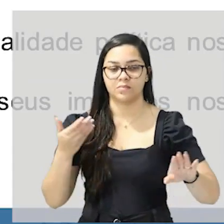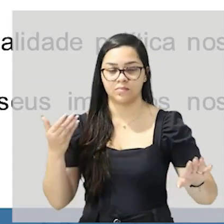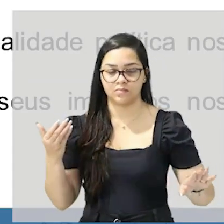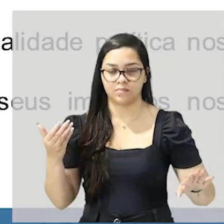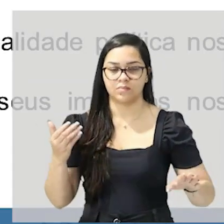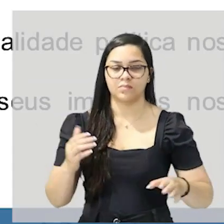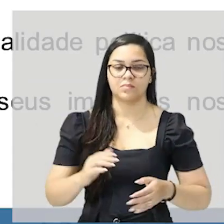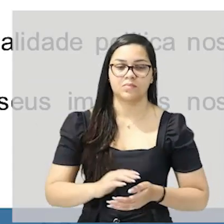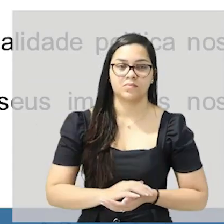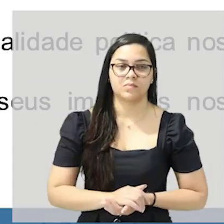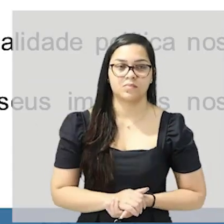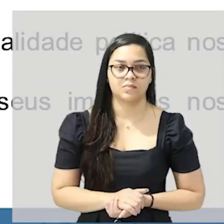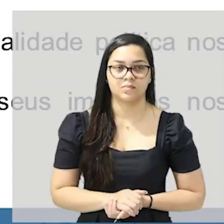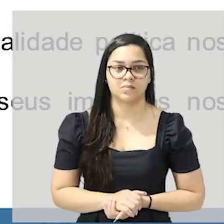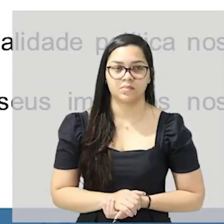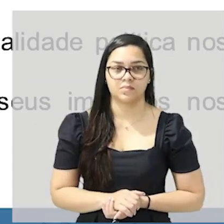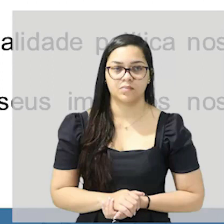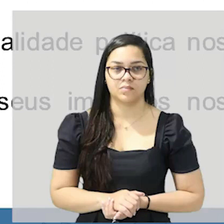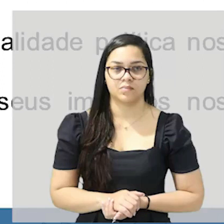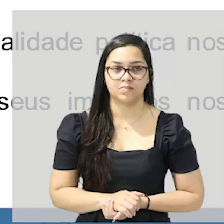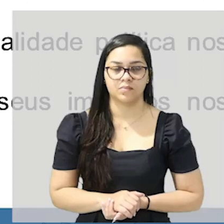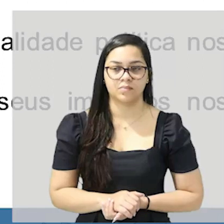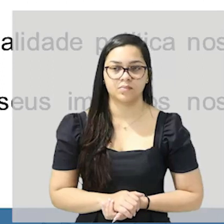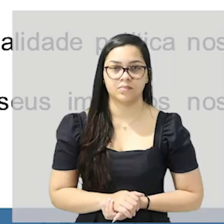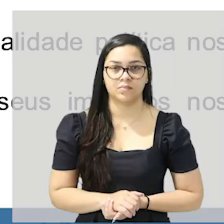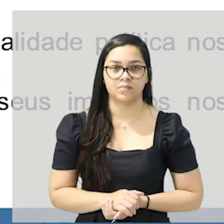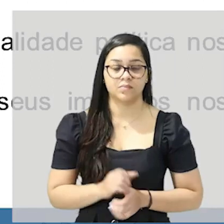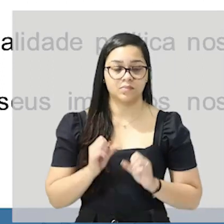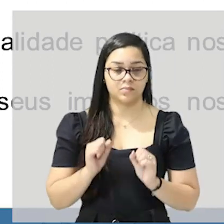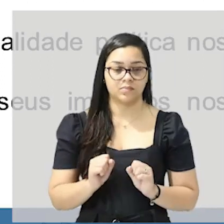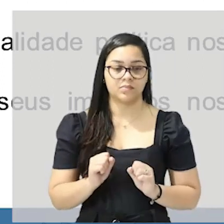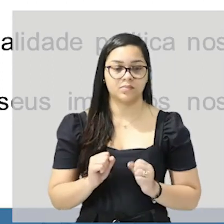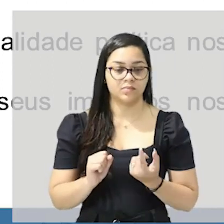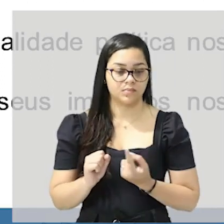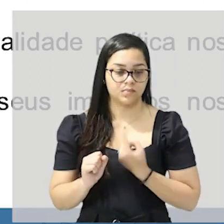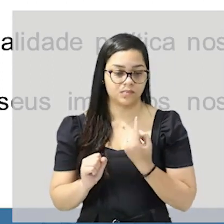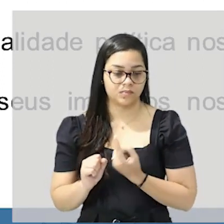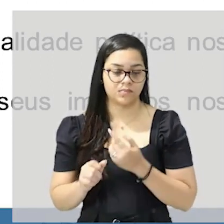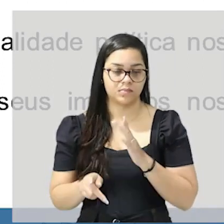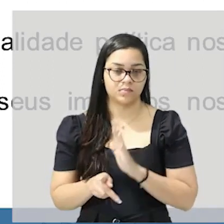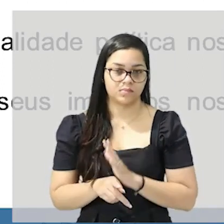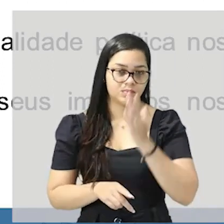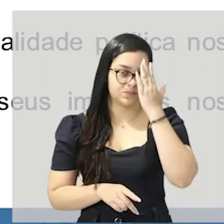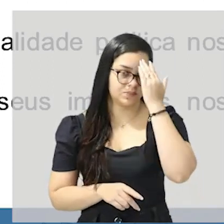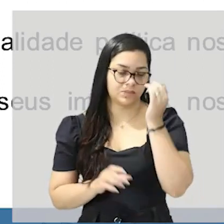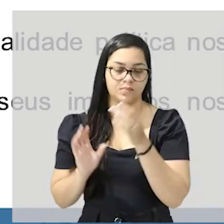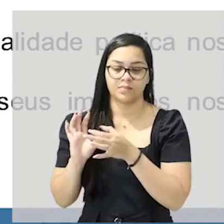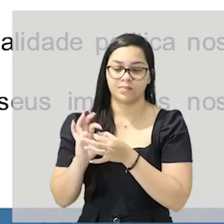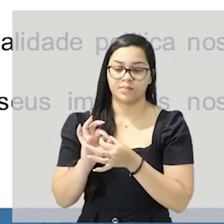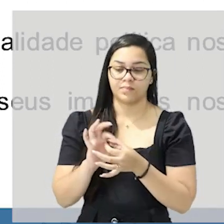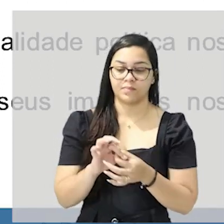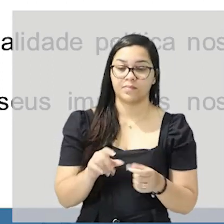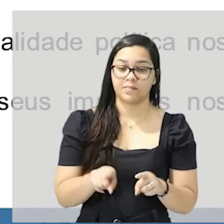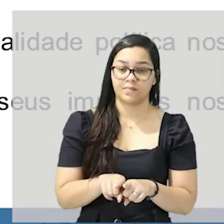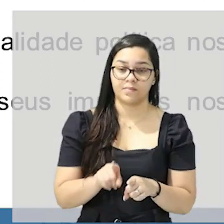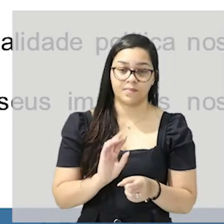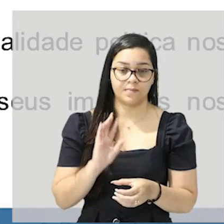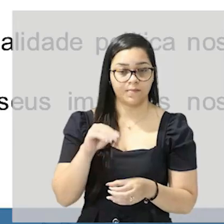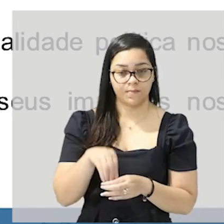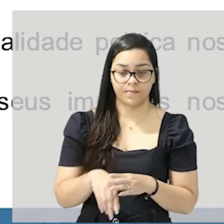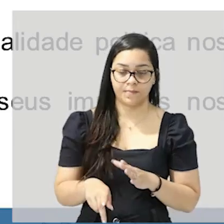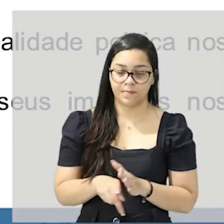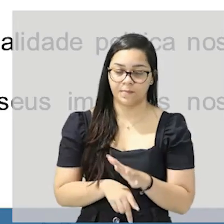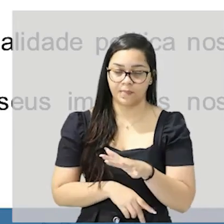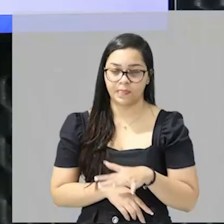se distanciar de uma realidade política, de se isolar, considerando o contexto em qual ela estava inserida naquele